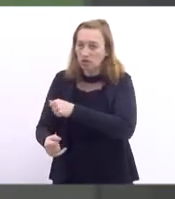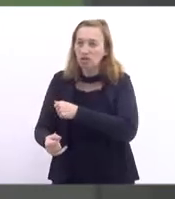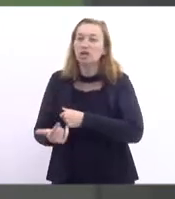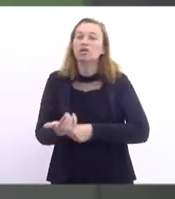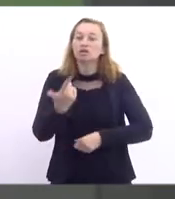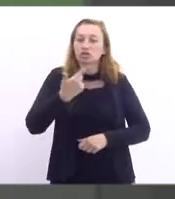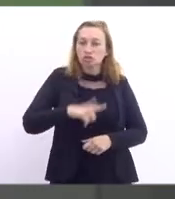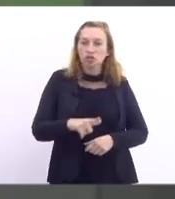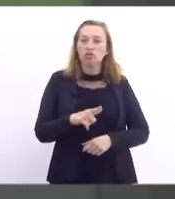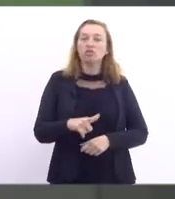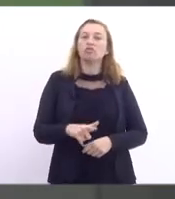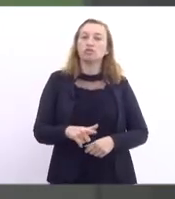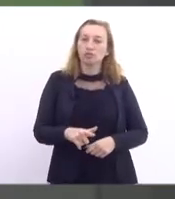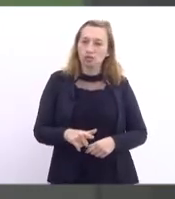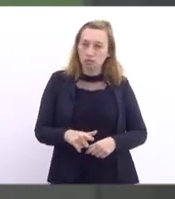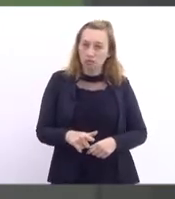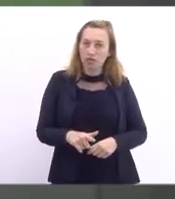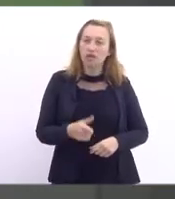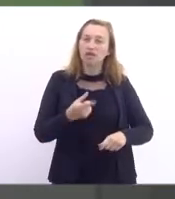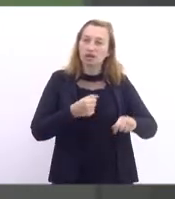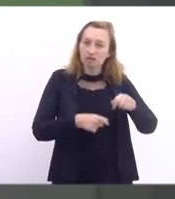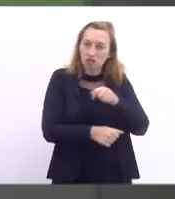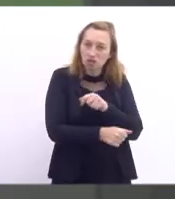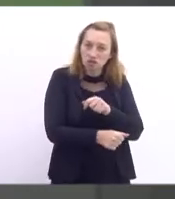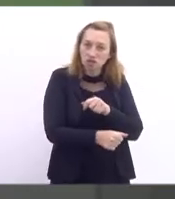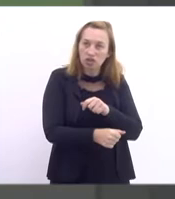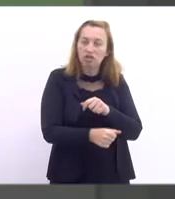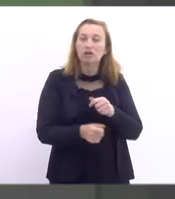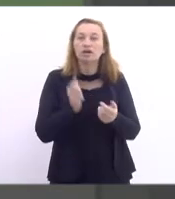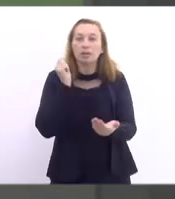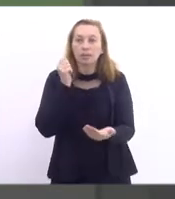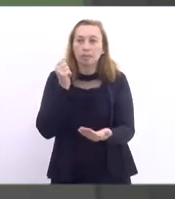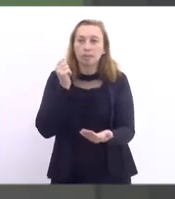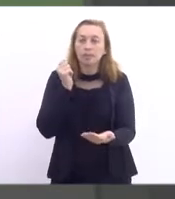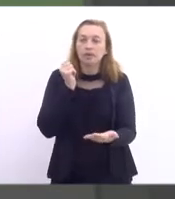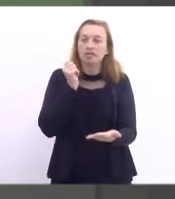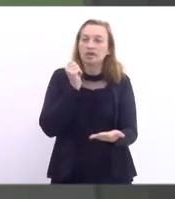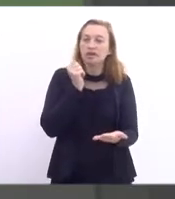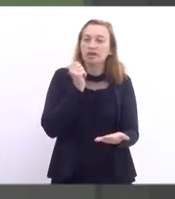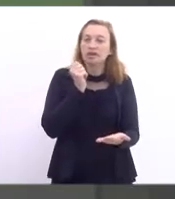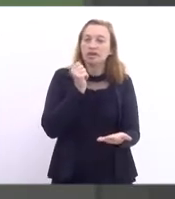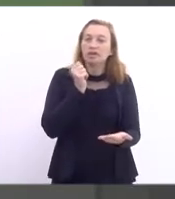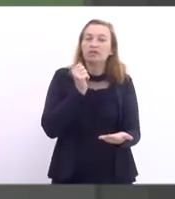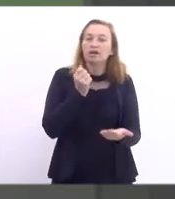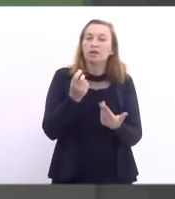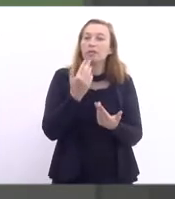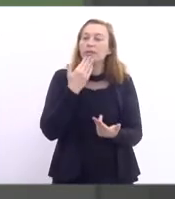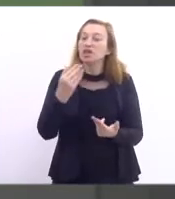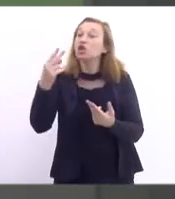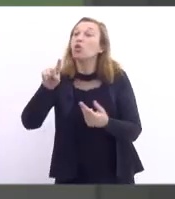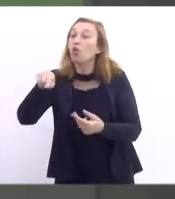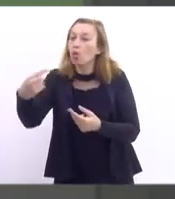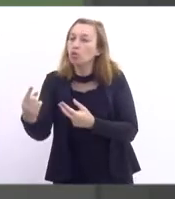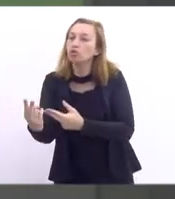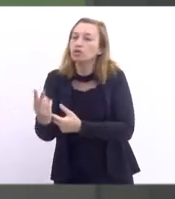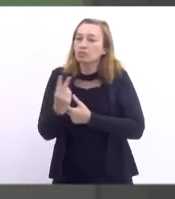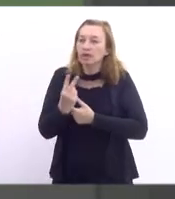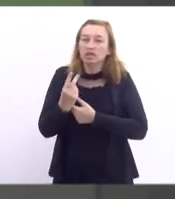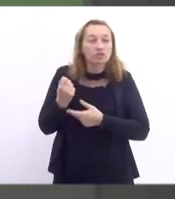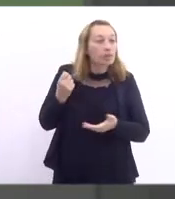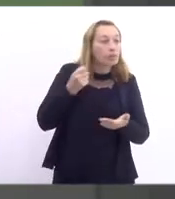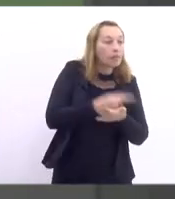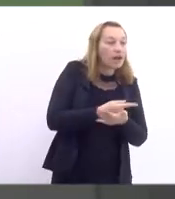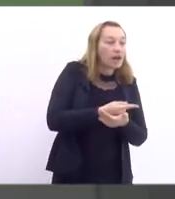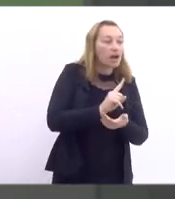cinco anos é novamente e você ainda vai estar pagando vai pegar outro empréstimo mas você ainda vai tá pagando